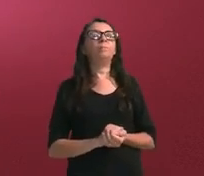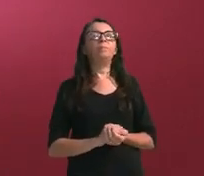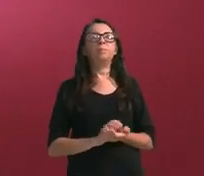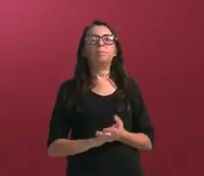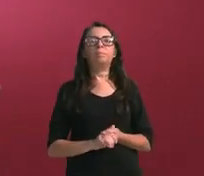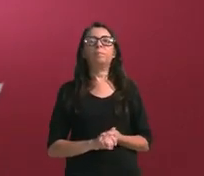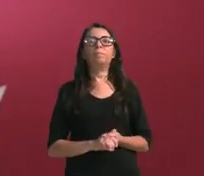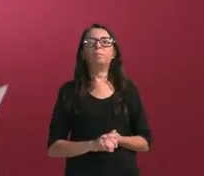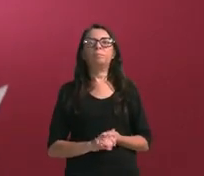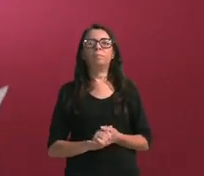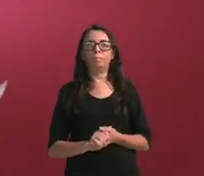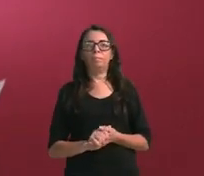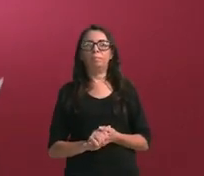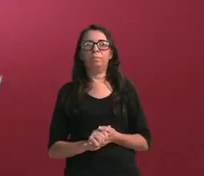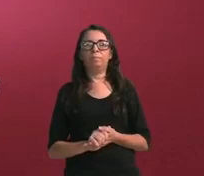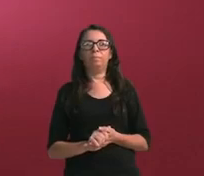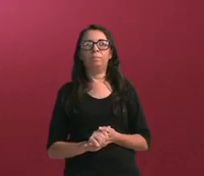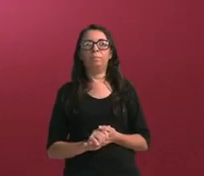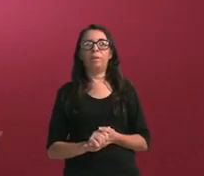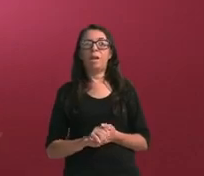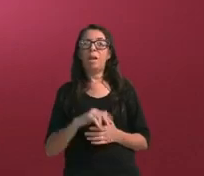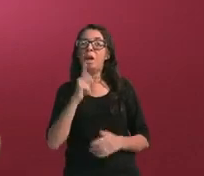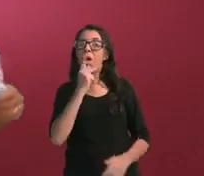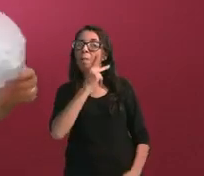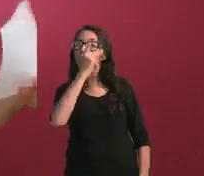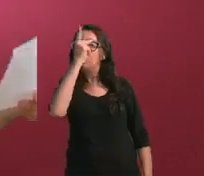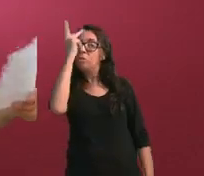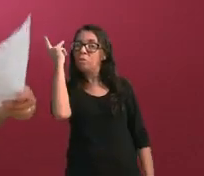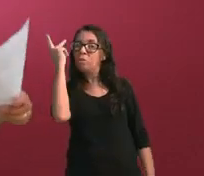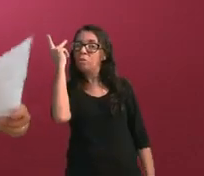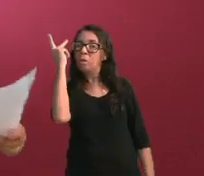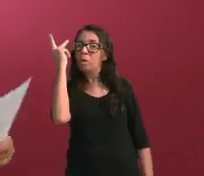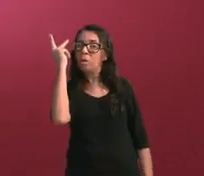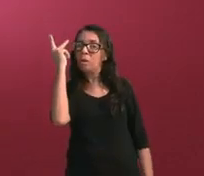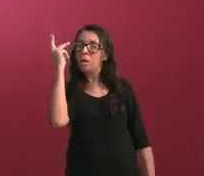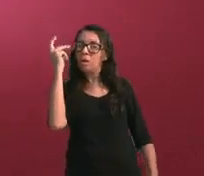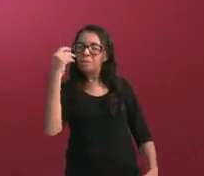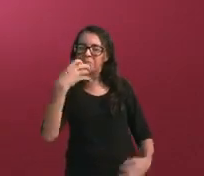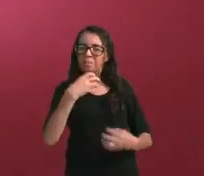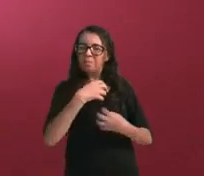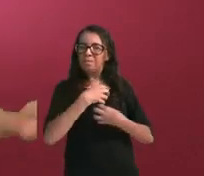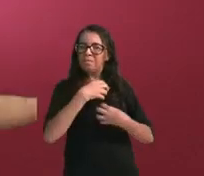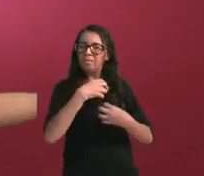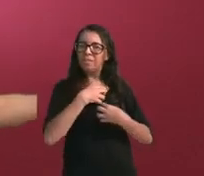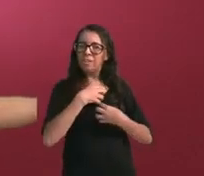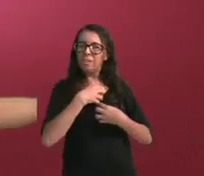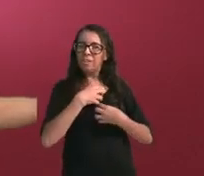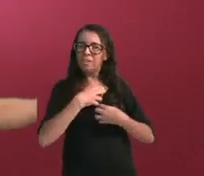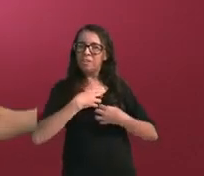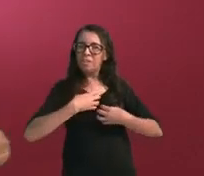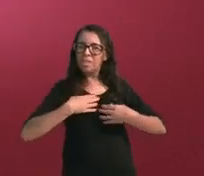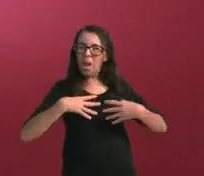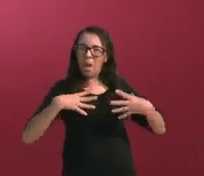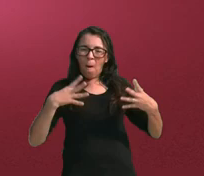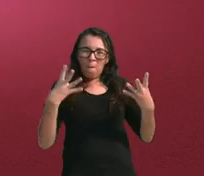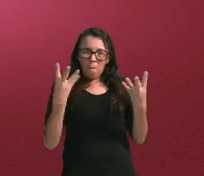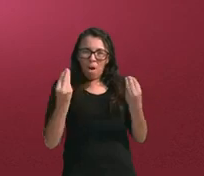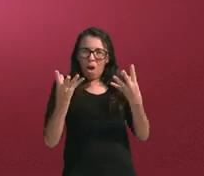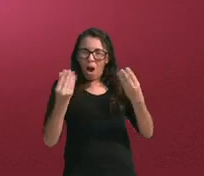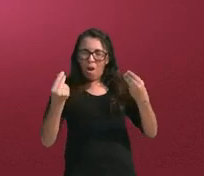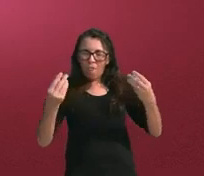31. Aquele que se glorie, glorie-se no Senhor. Amados,